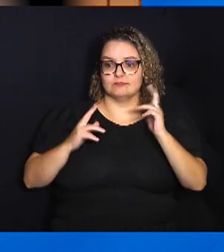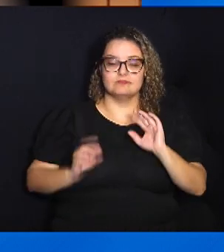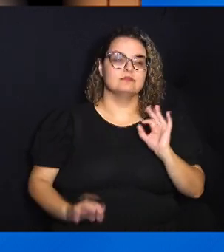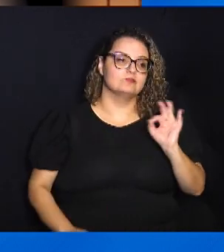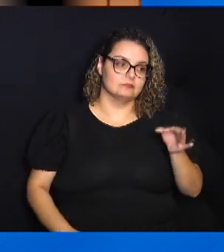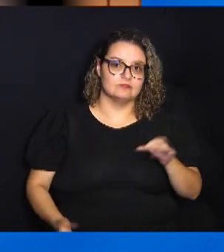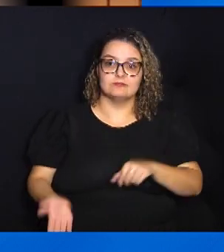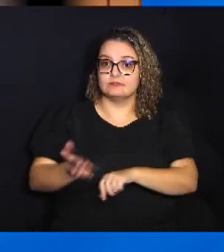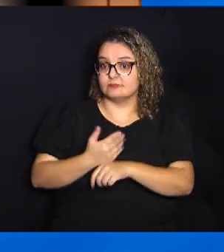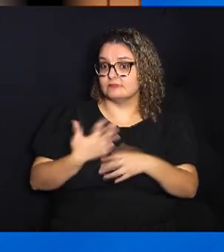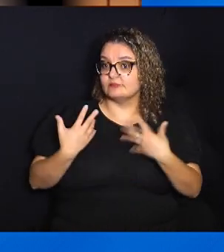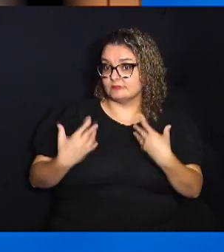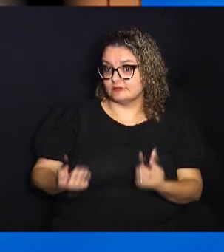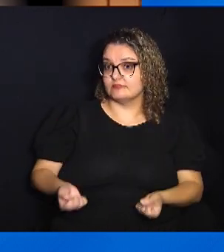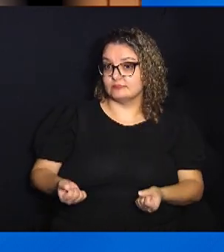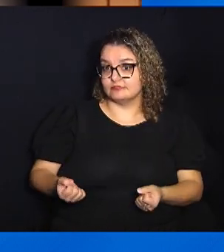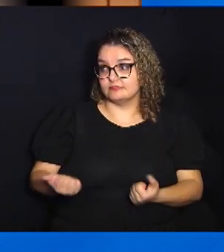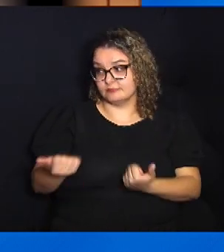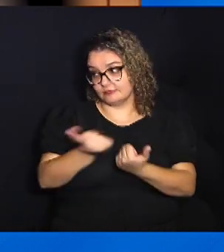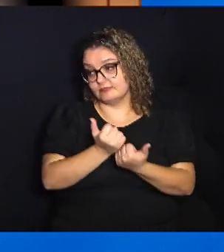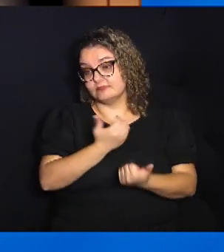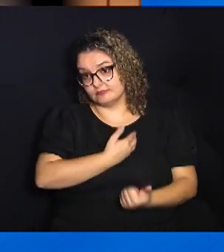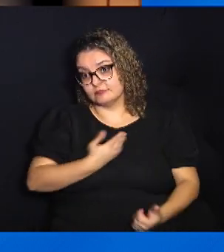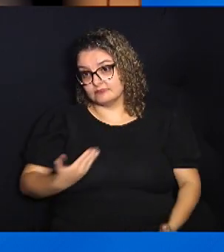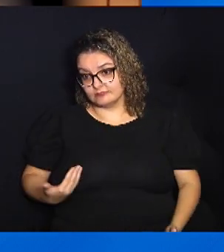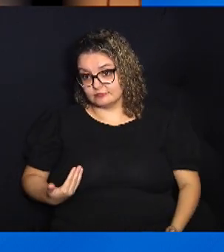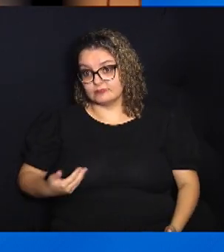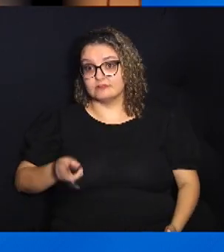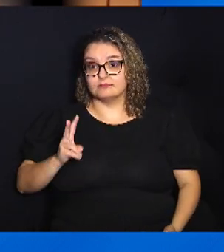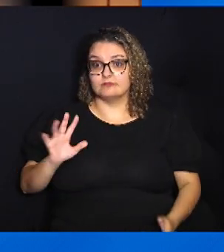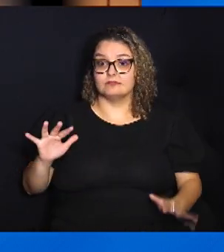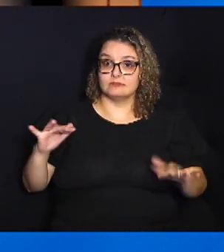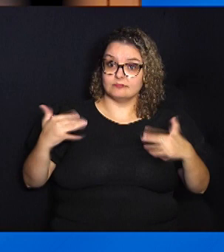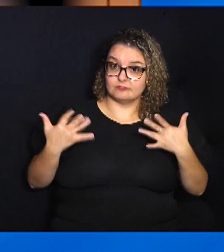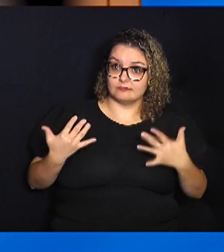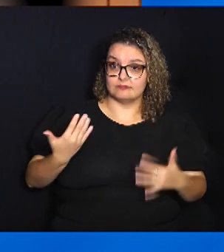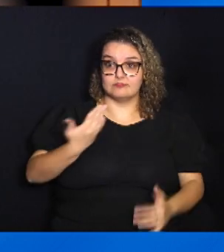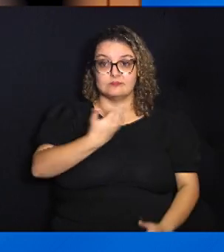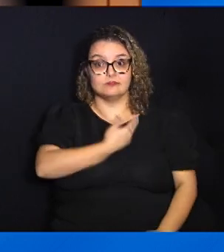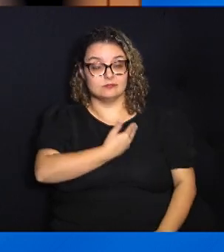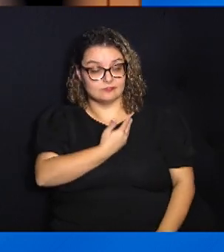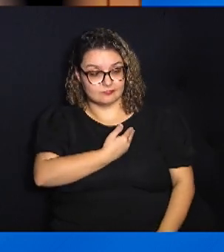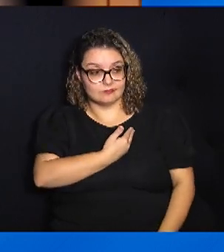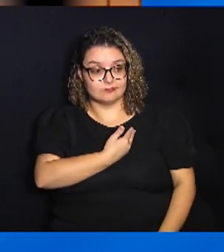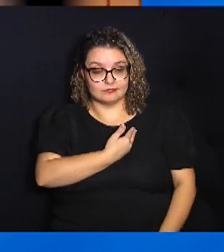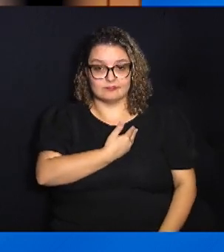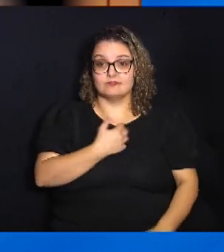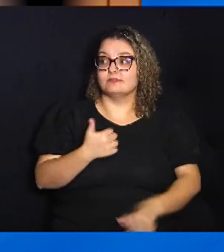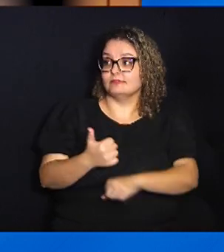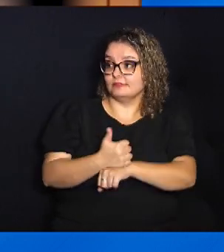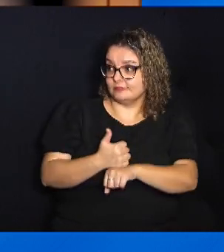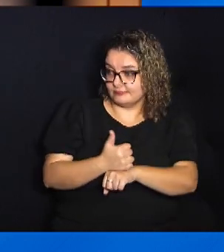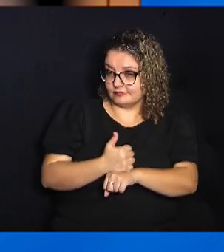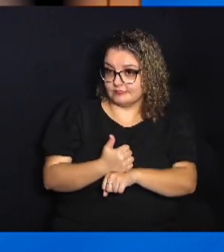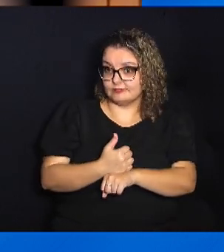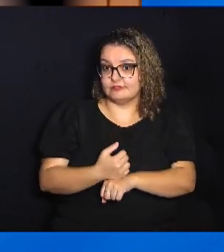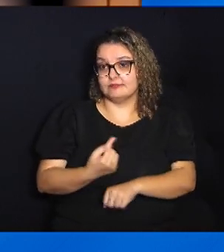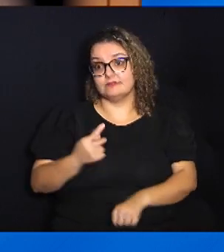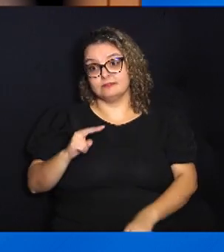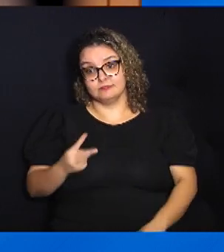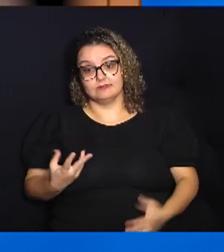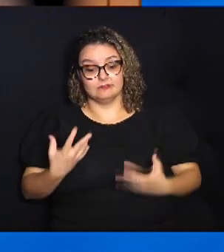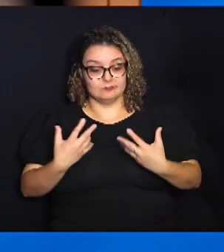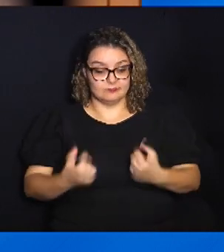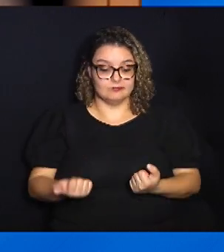antes de assumir um cargo político, ele é sempre visto como o amigo e o profissional. Uma vez que você